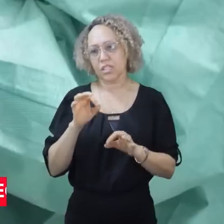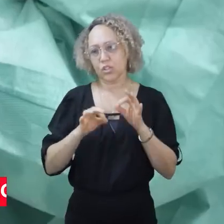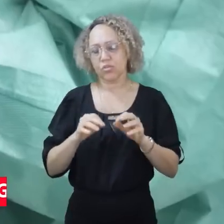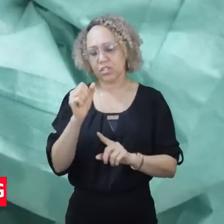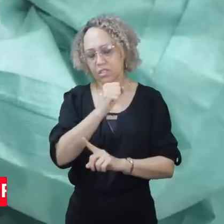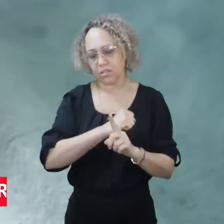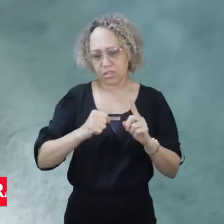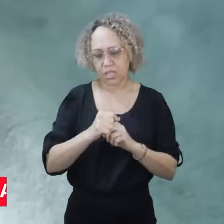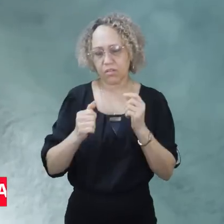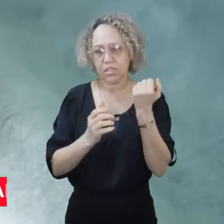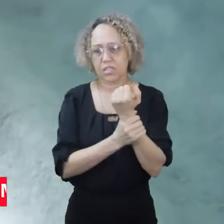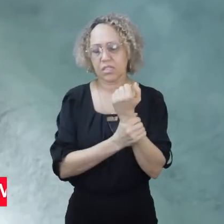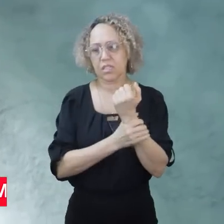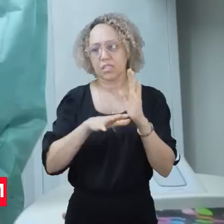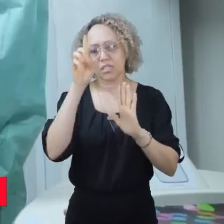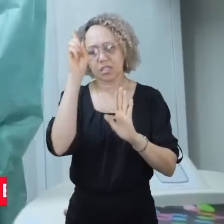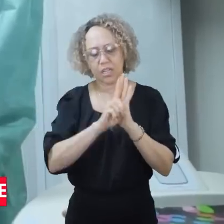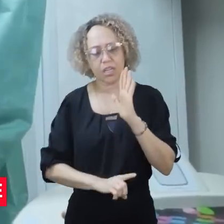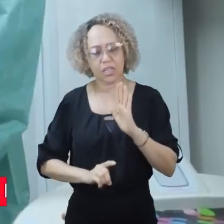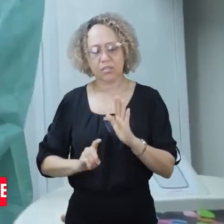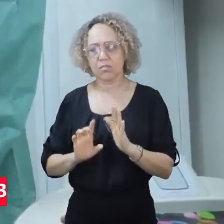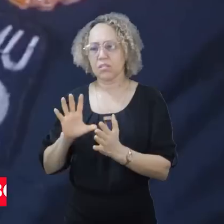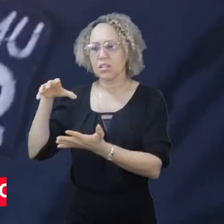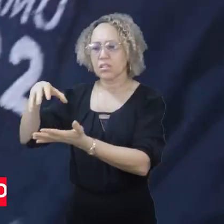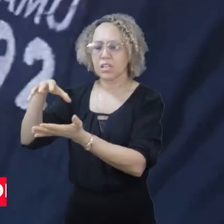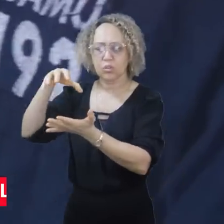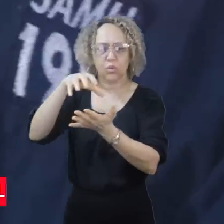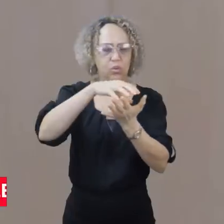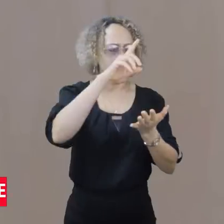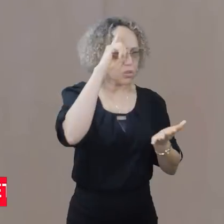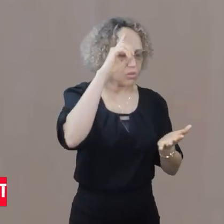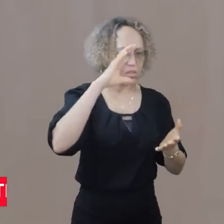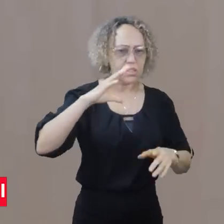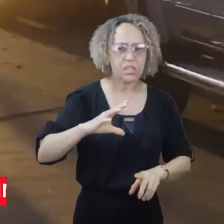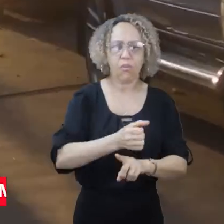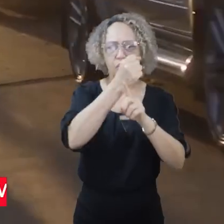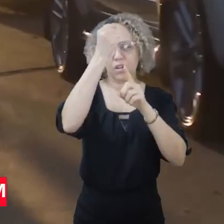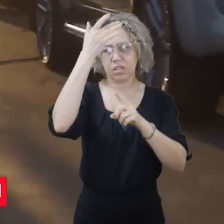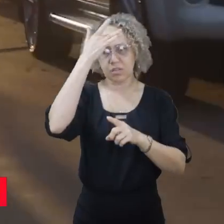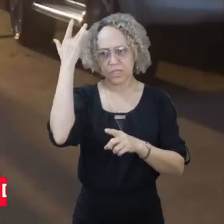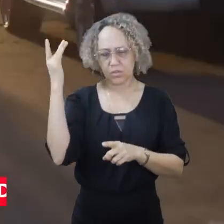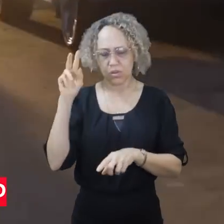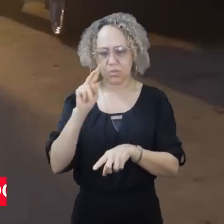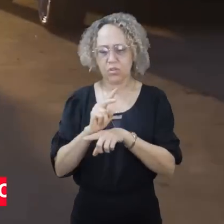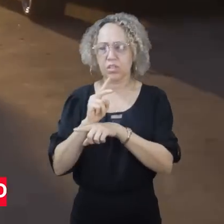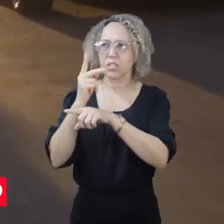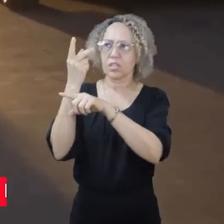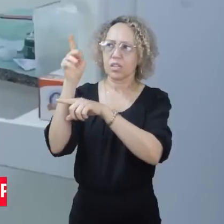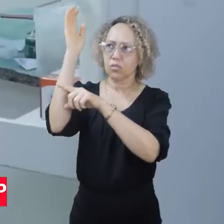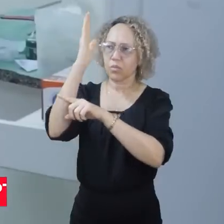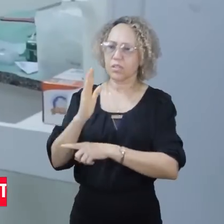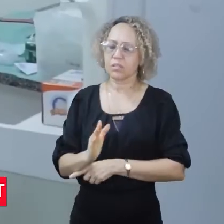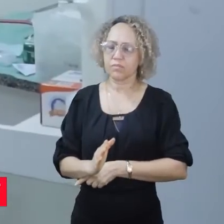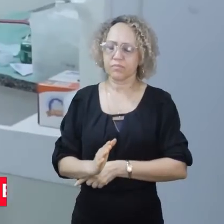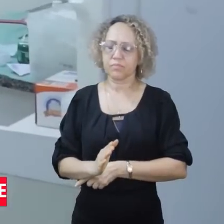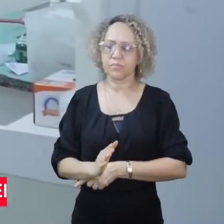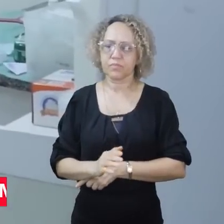direitos. Ele está em todos os lugares, todos os dias, salvando vidas e protegendo o Brasil.